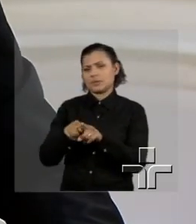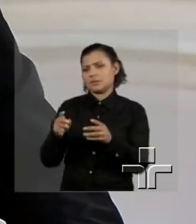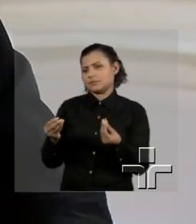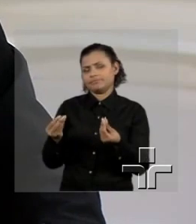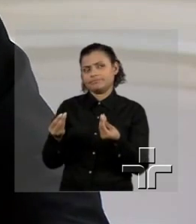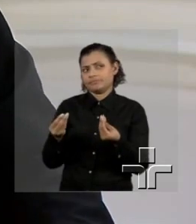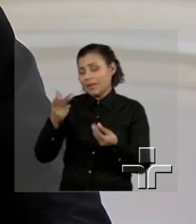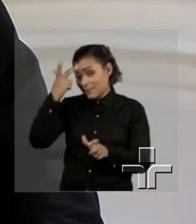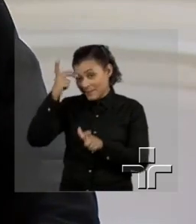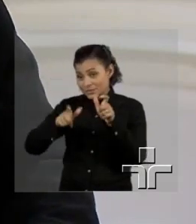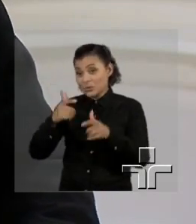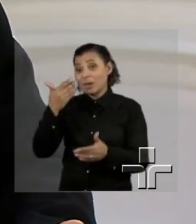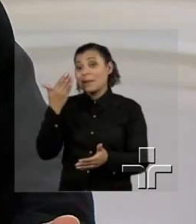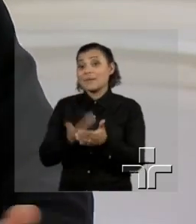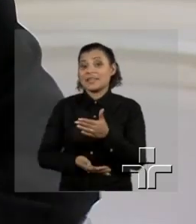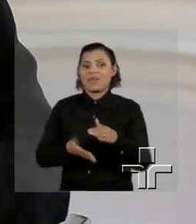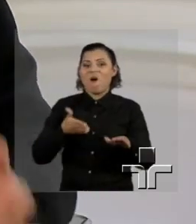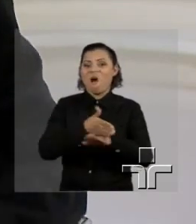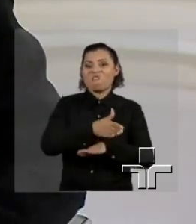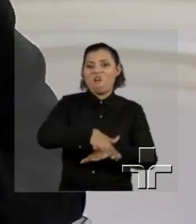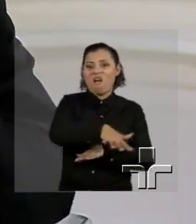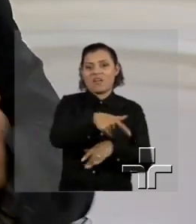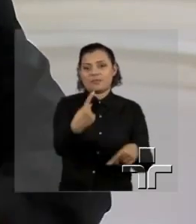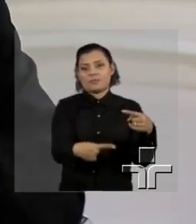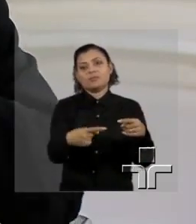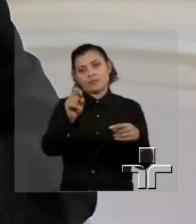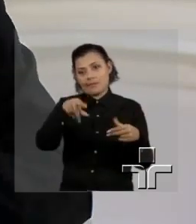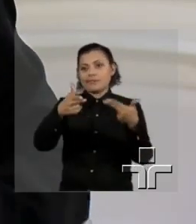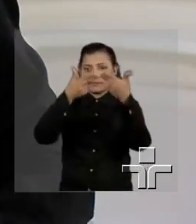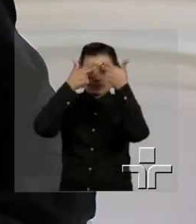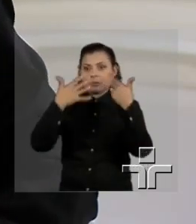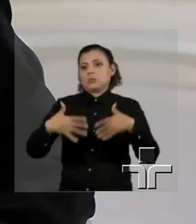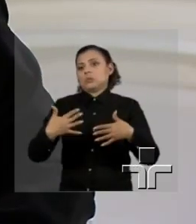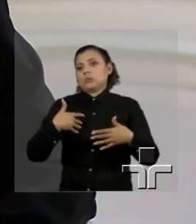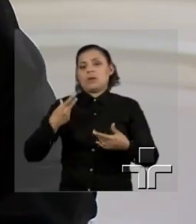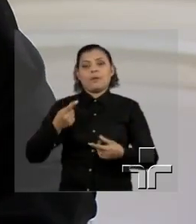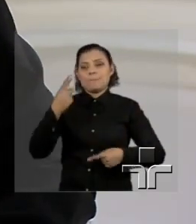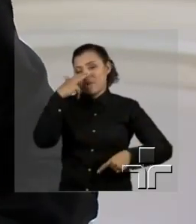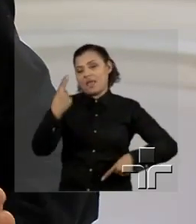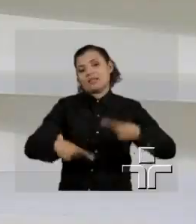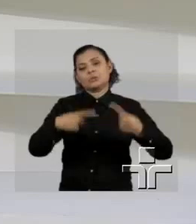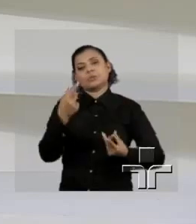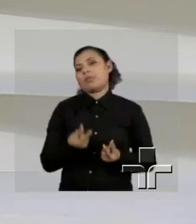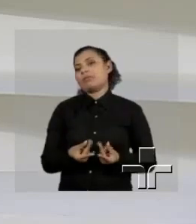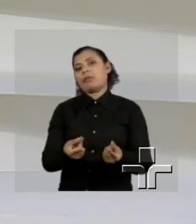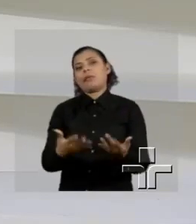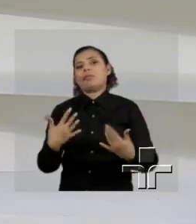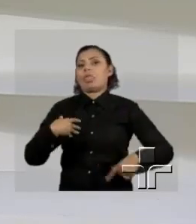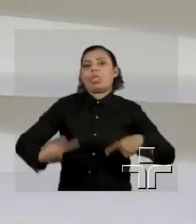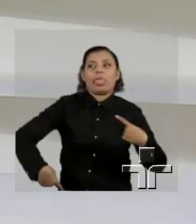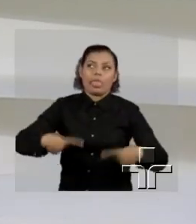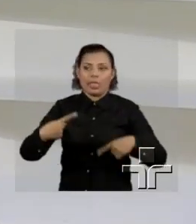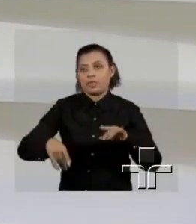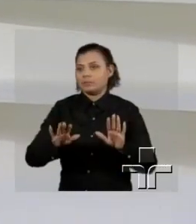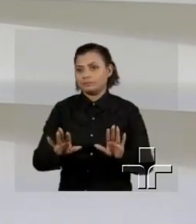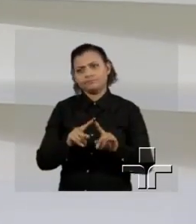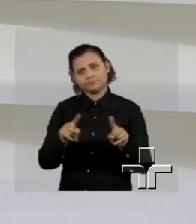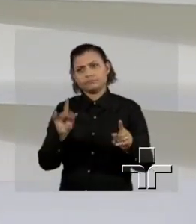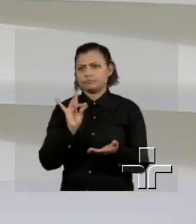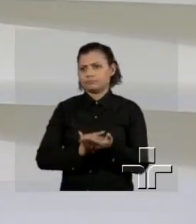a intervenção militar, o aniversário, como uma revolução democrática. Eu recebi um convite. Aonde? Eu recebi um convite do Comando